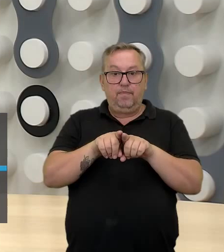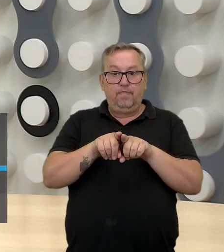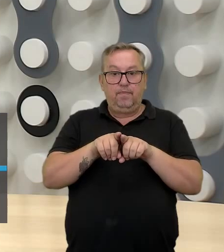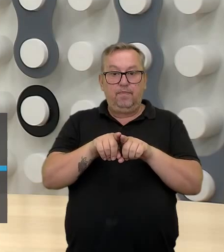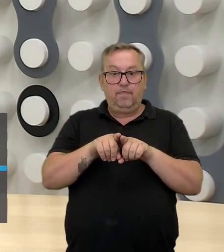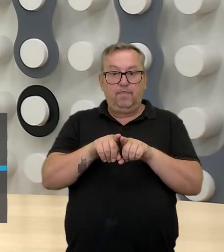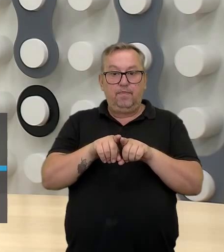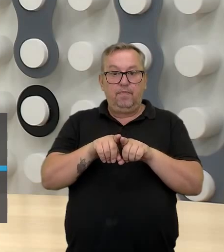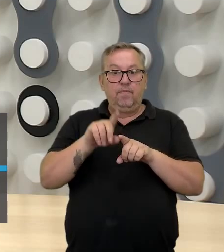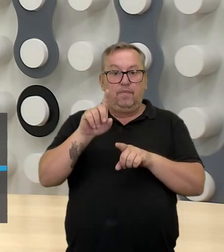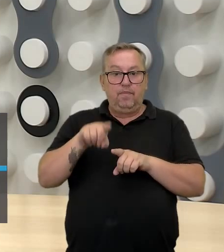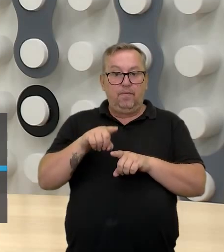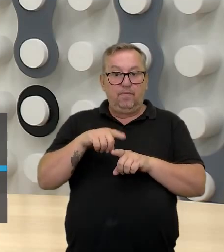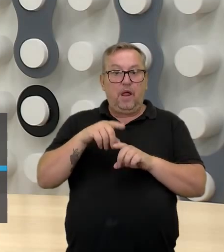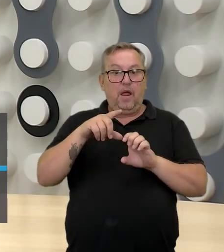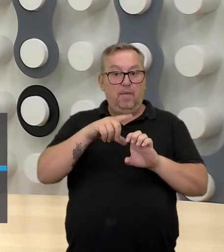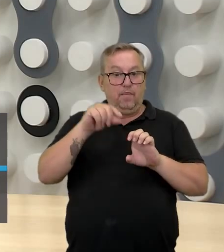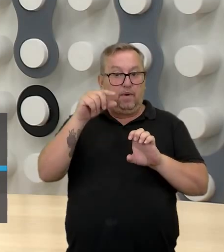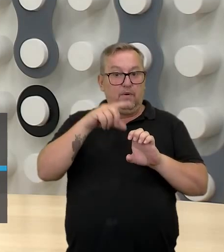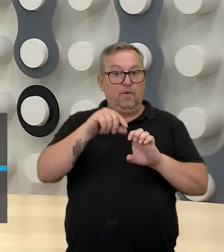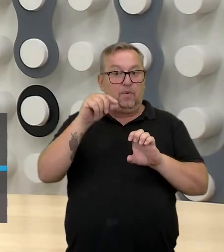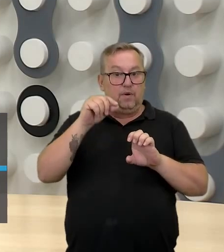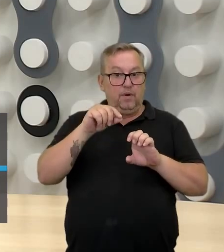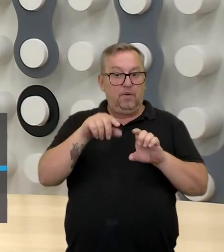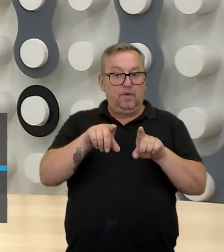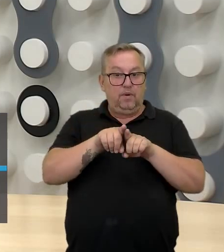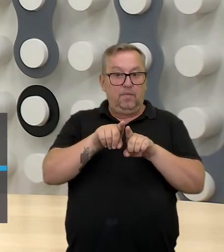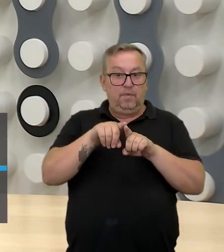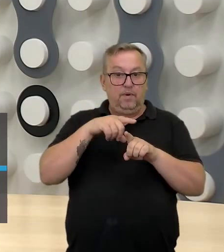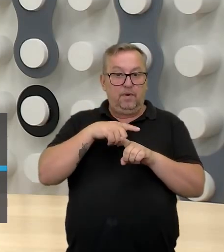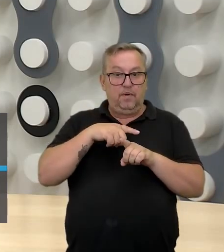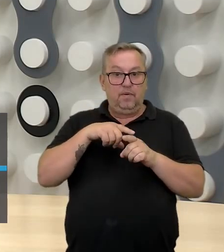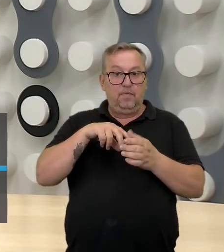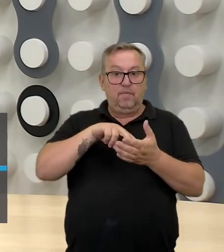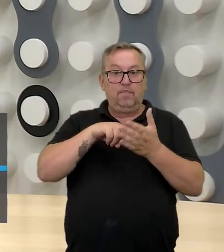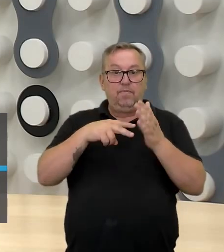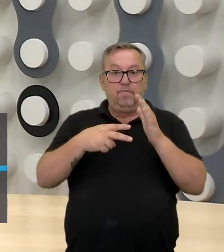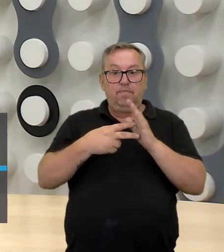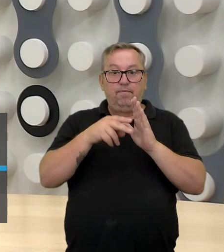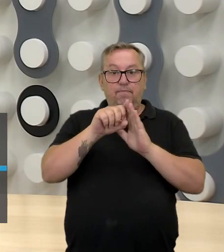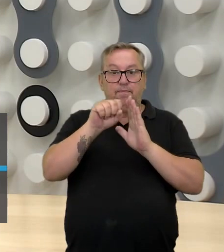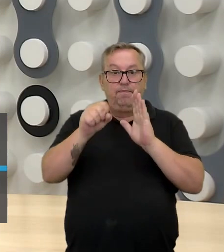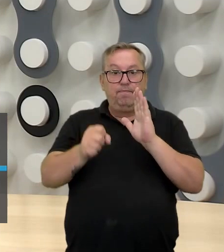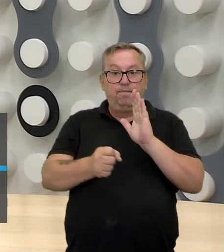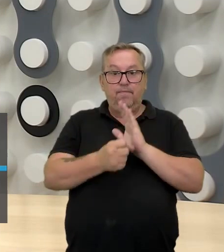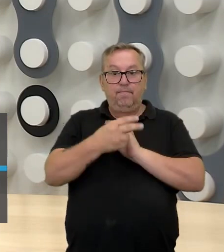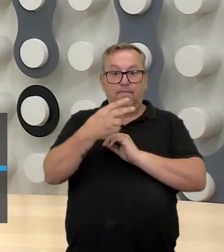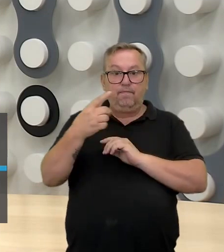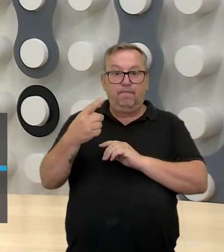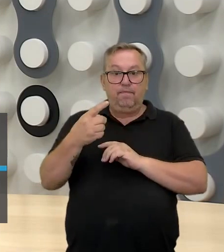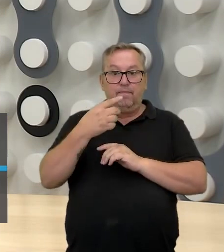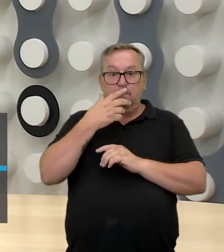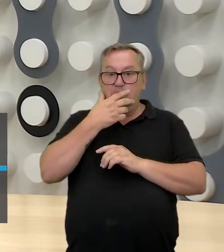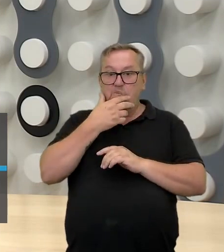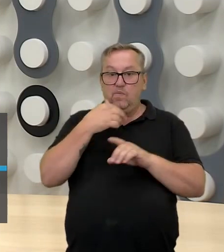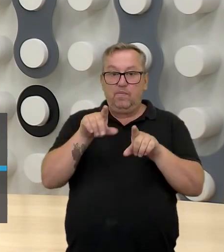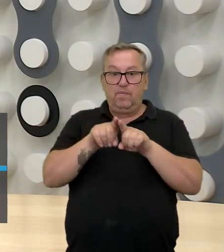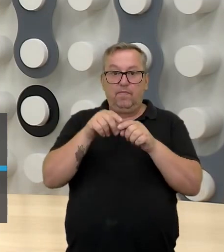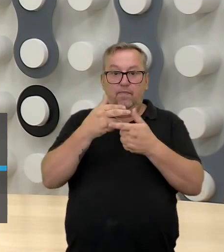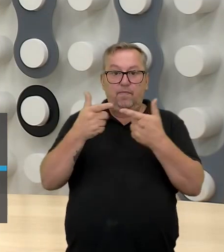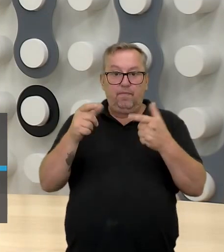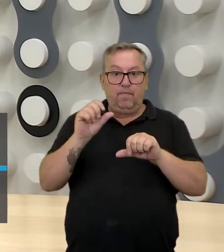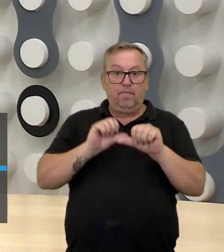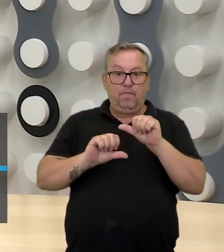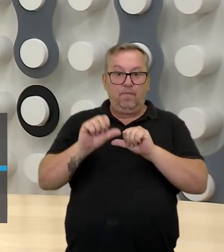ao meu ver, é empreendedorismo, não é? Então nós estamos aí em pleno século XXI, as coisas mudaram